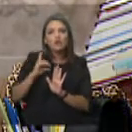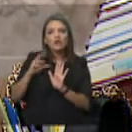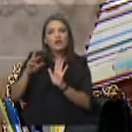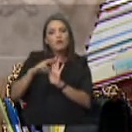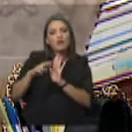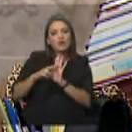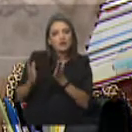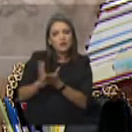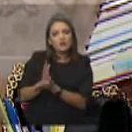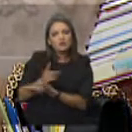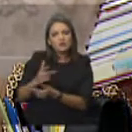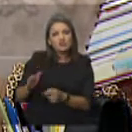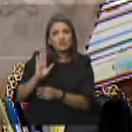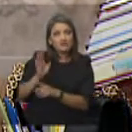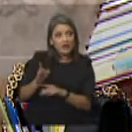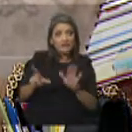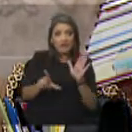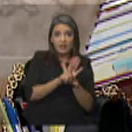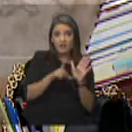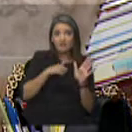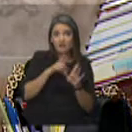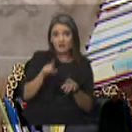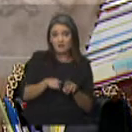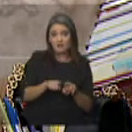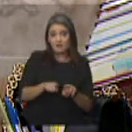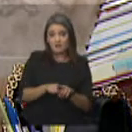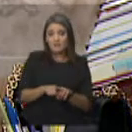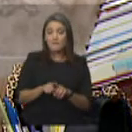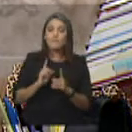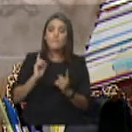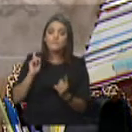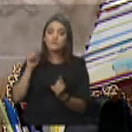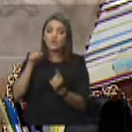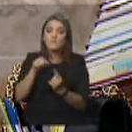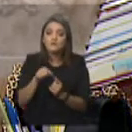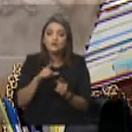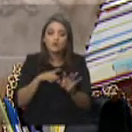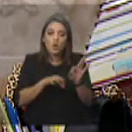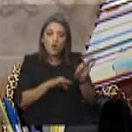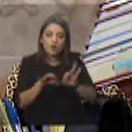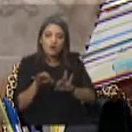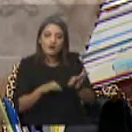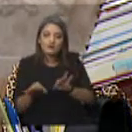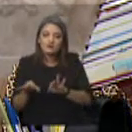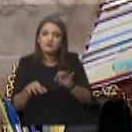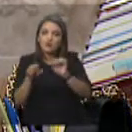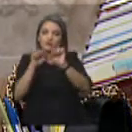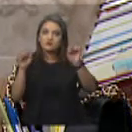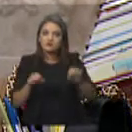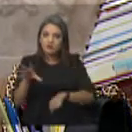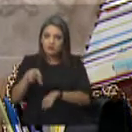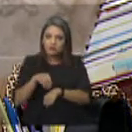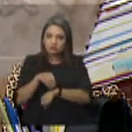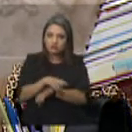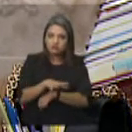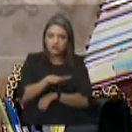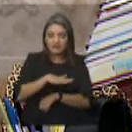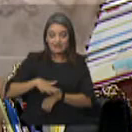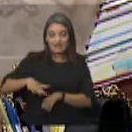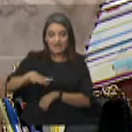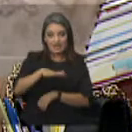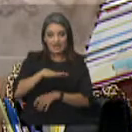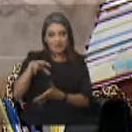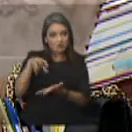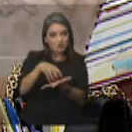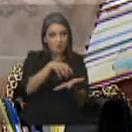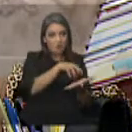estabelecido nas leis acima citadas, que é a finalidade de organizar o sistema de compartilhamento de dados no âmbito da Administração Pública